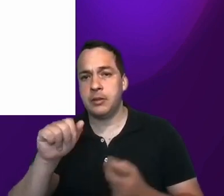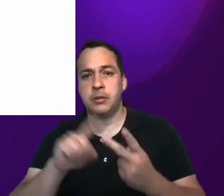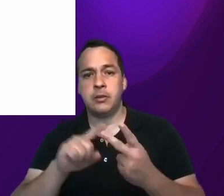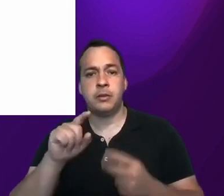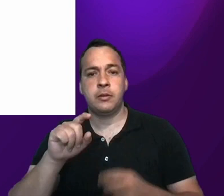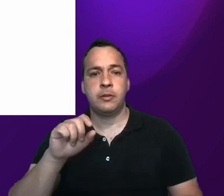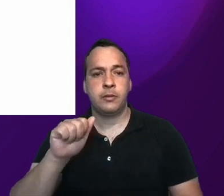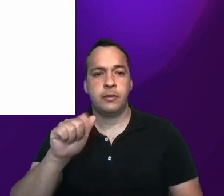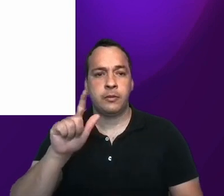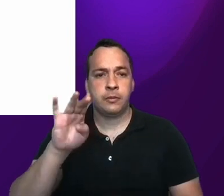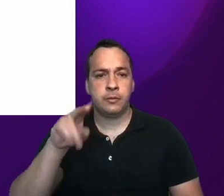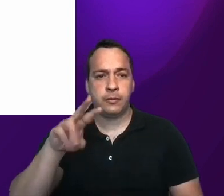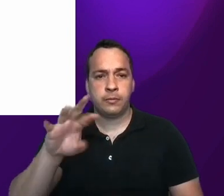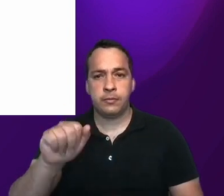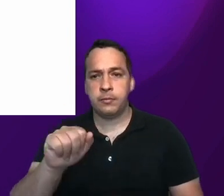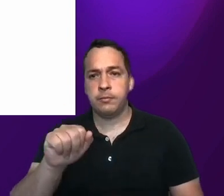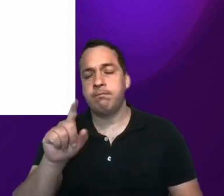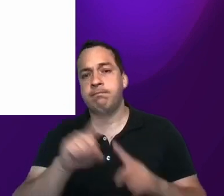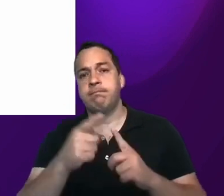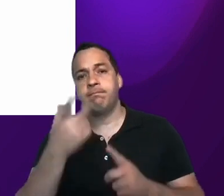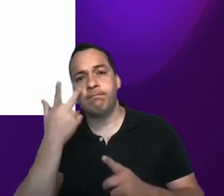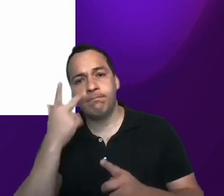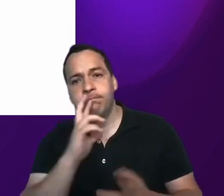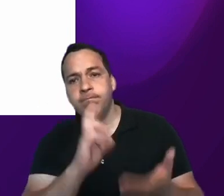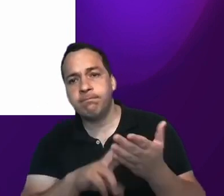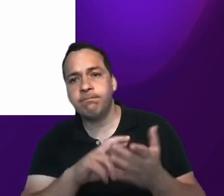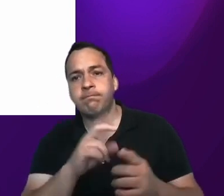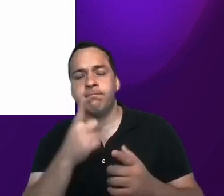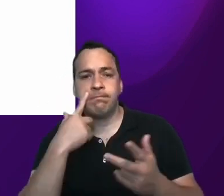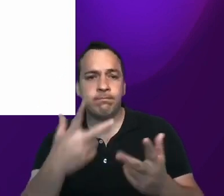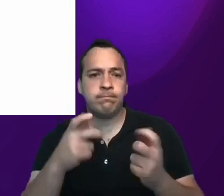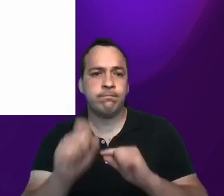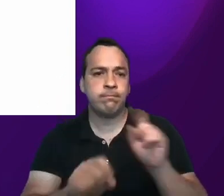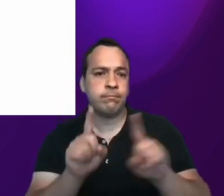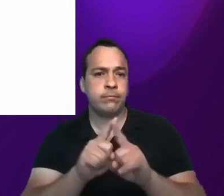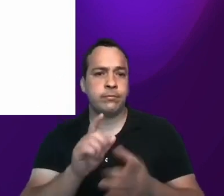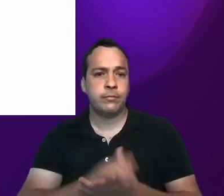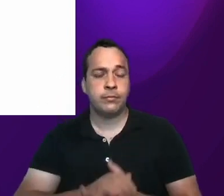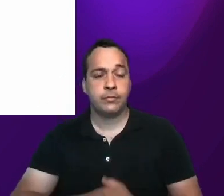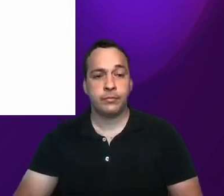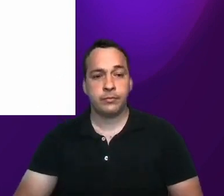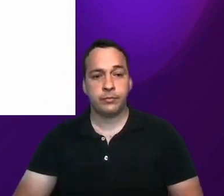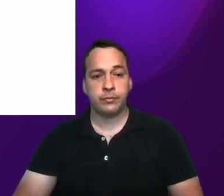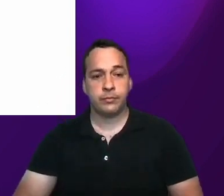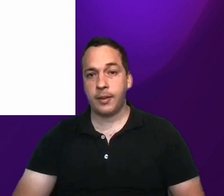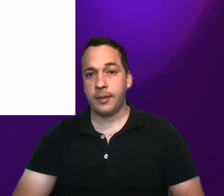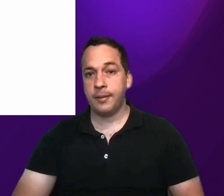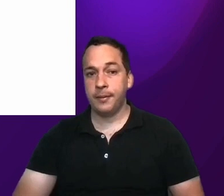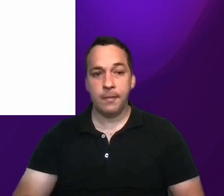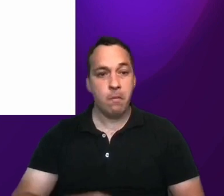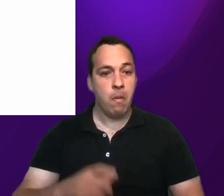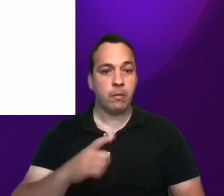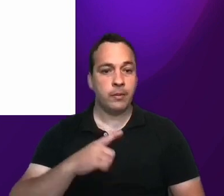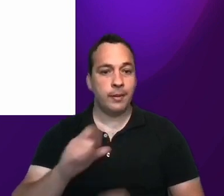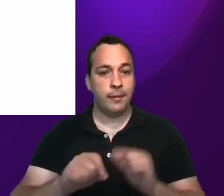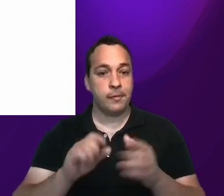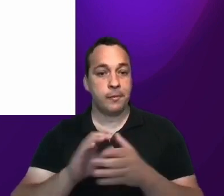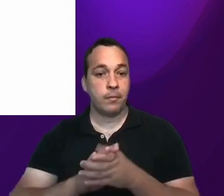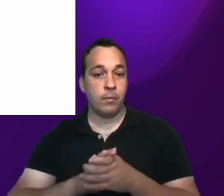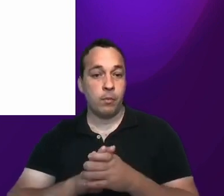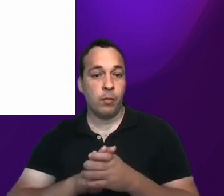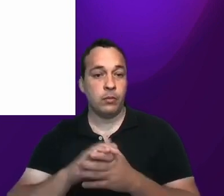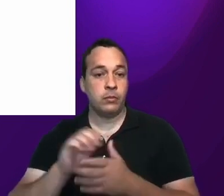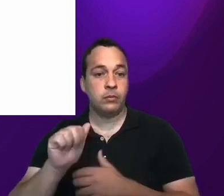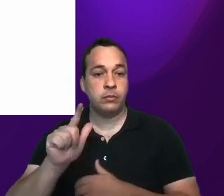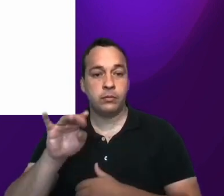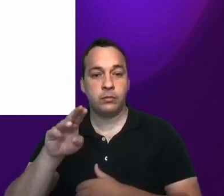baseado nesses resultados, a gente já vê que as sessões com albumina, né, naqueles pacientes que tiveram sessão